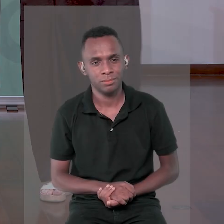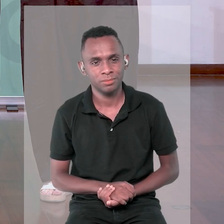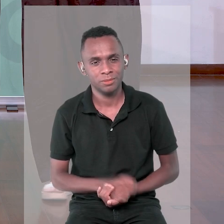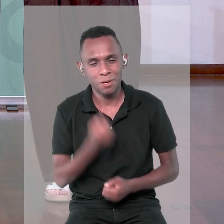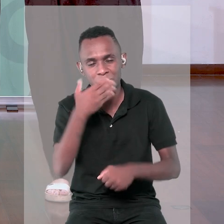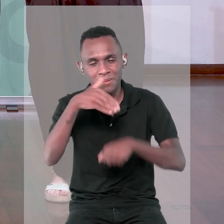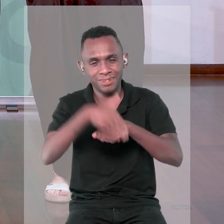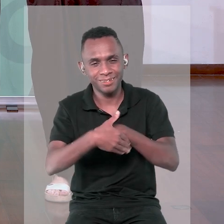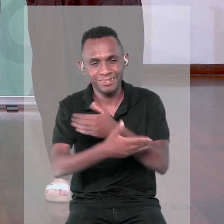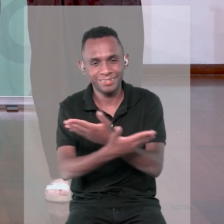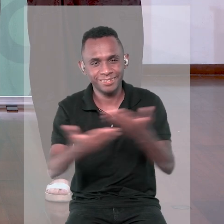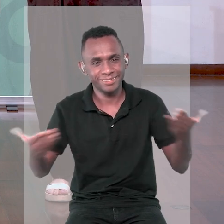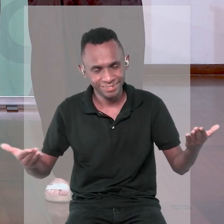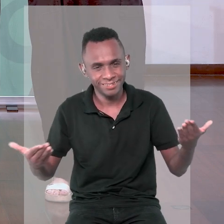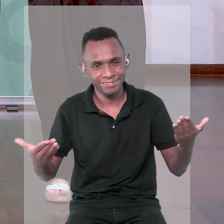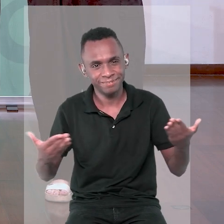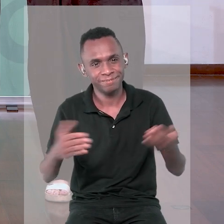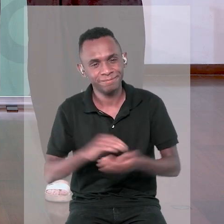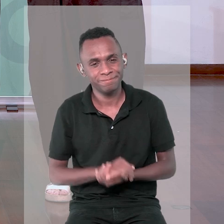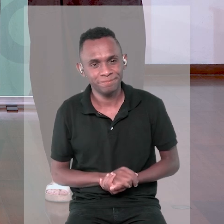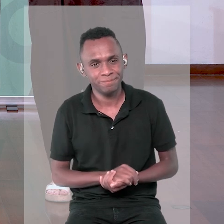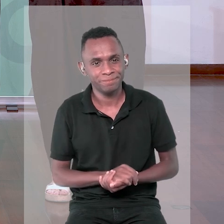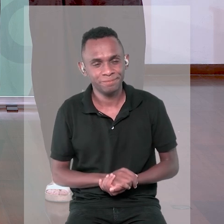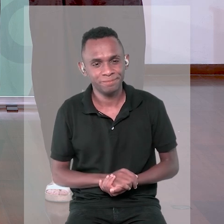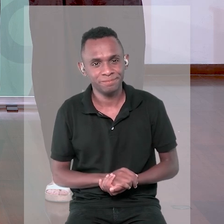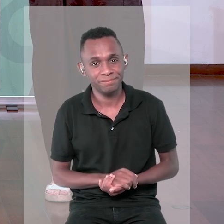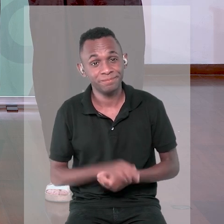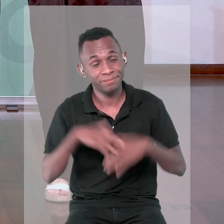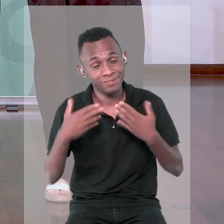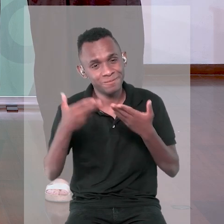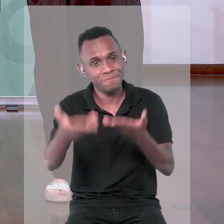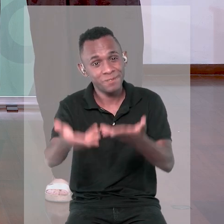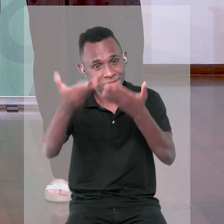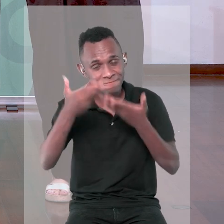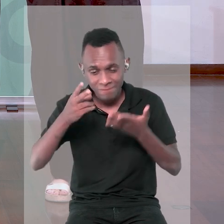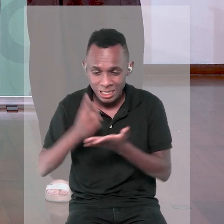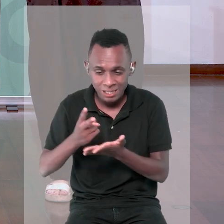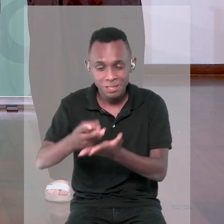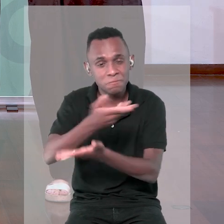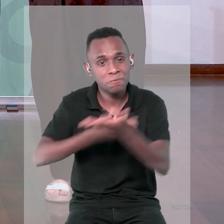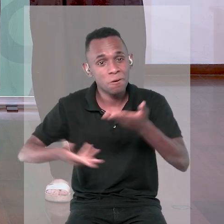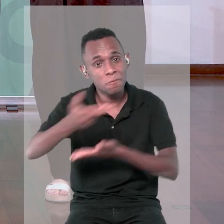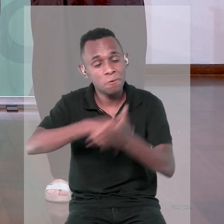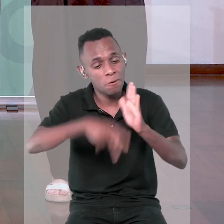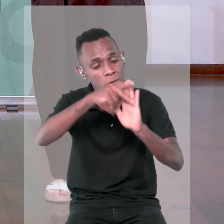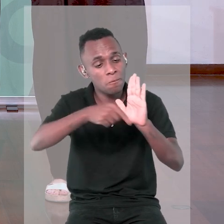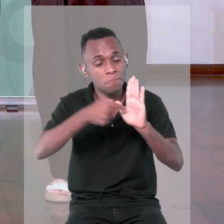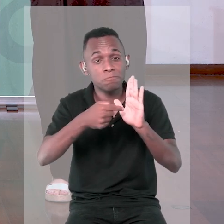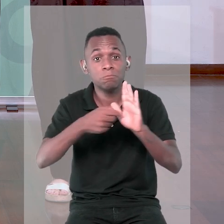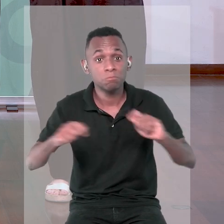Boa noite. Boa noite. No palco, a produtora cultural Tereza Borges fala